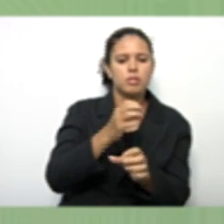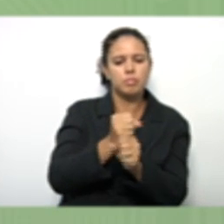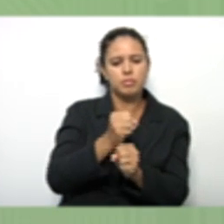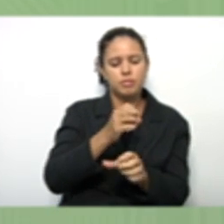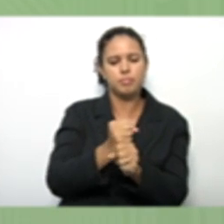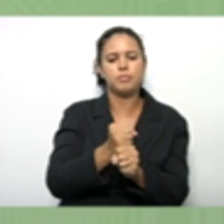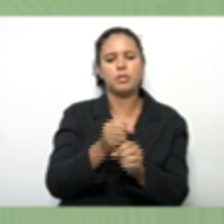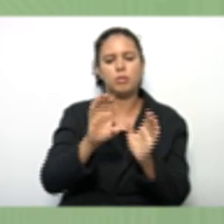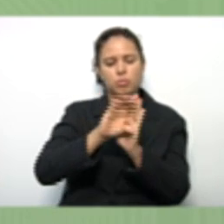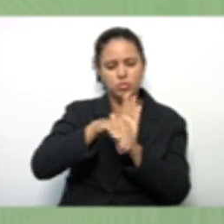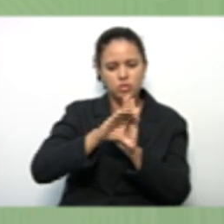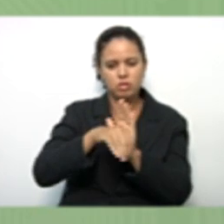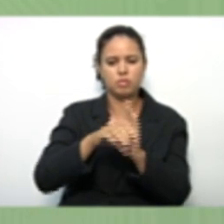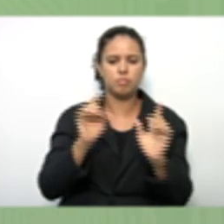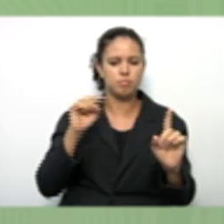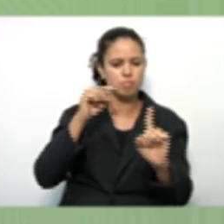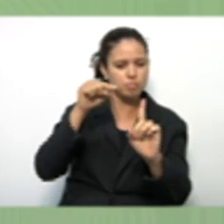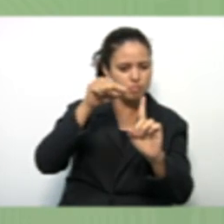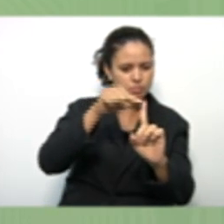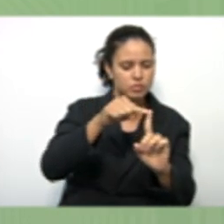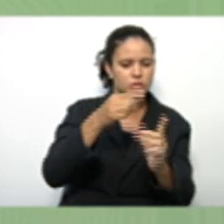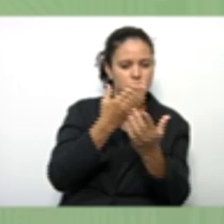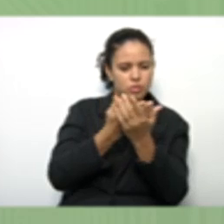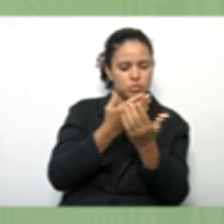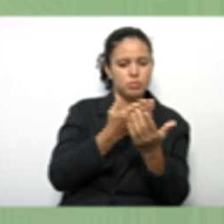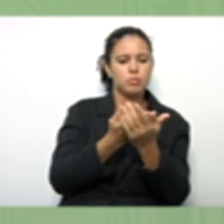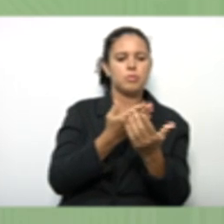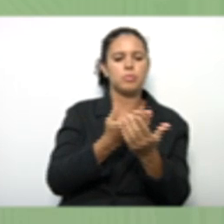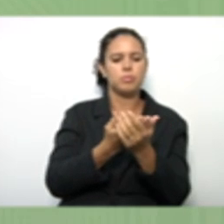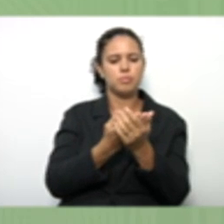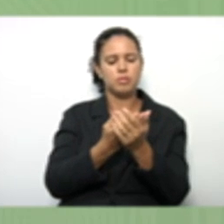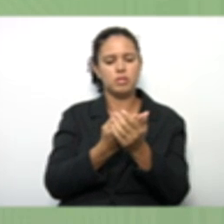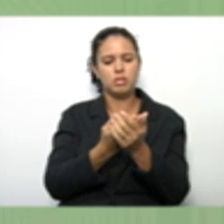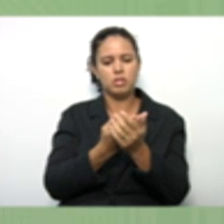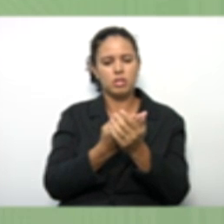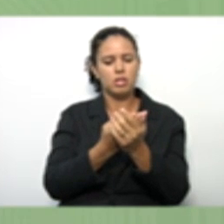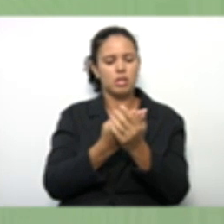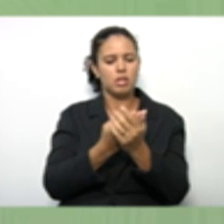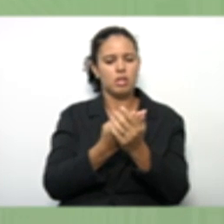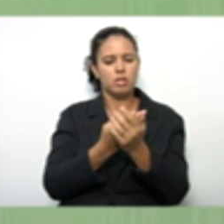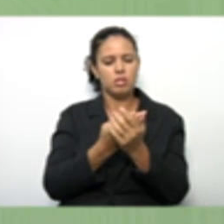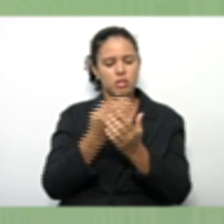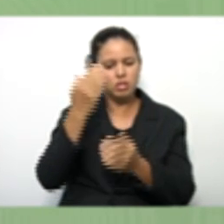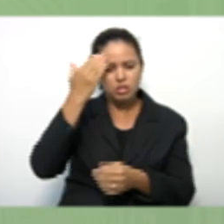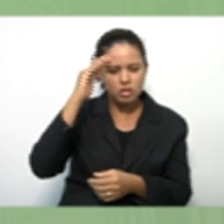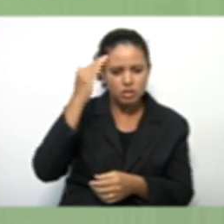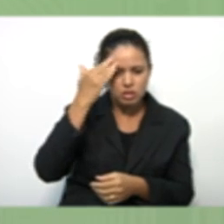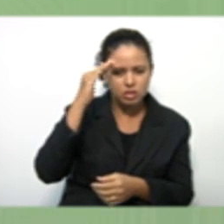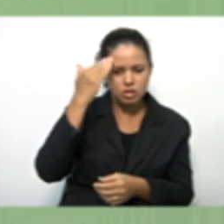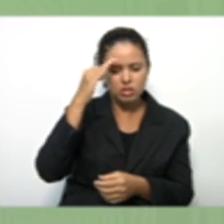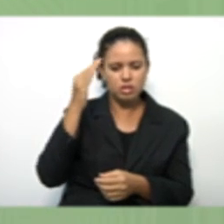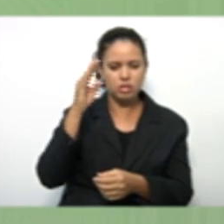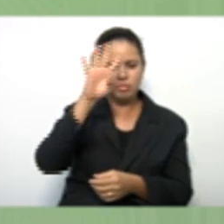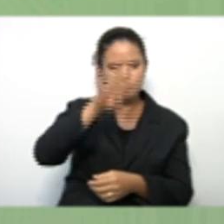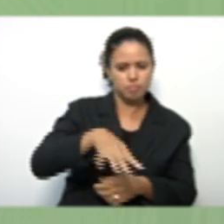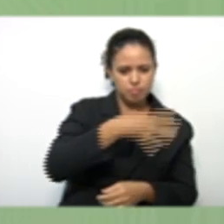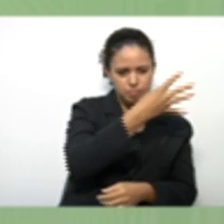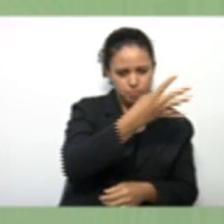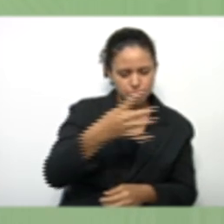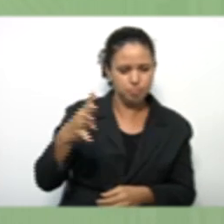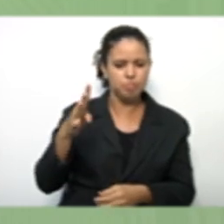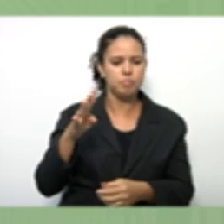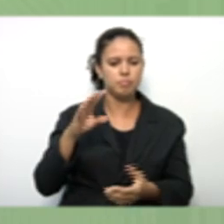estudo, identificar a representação gráfica do patrimônio, classificar e agrupar as